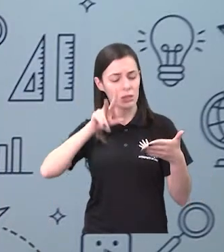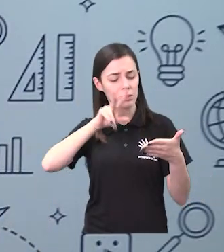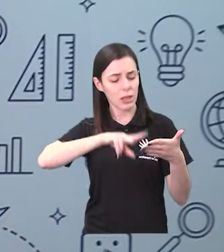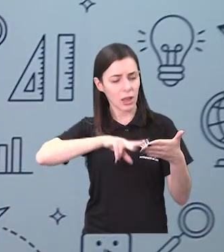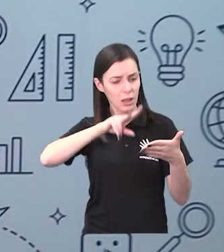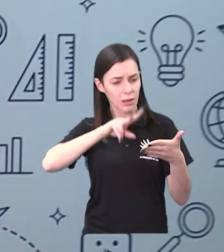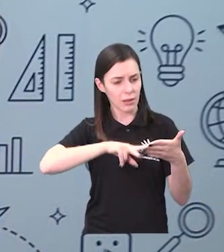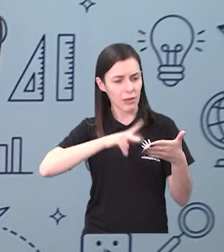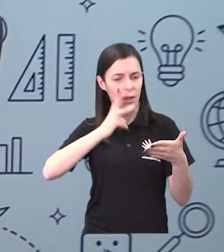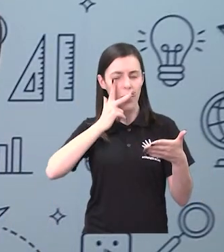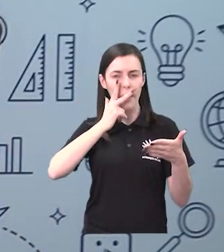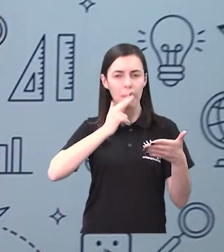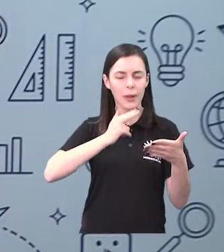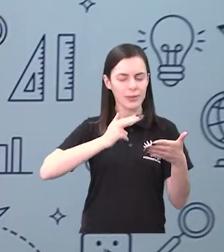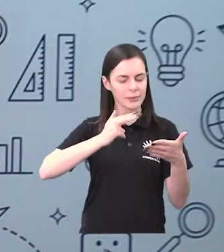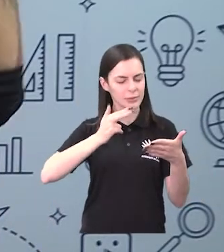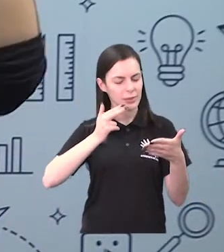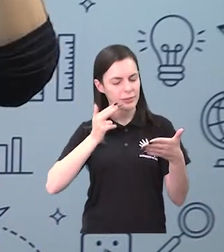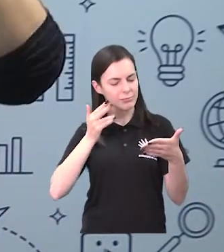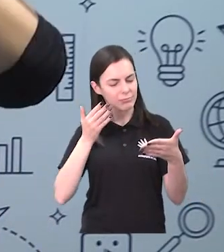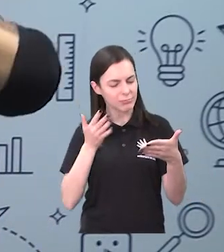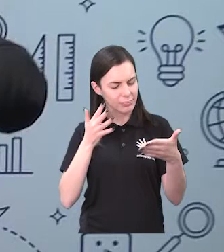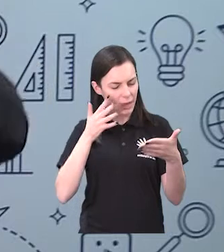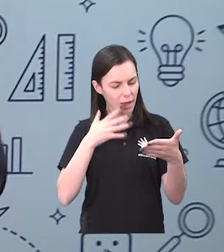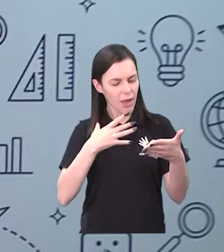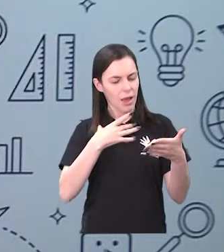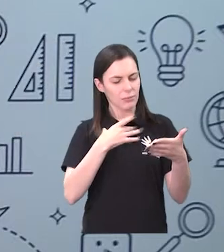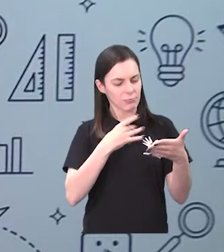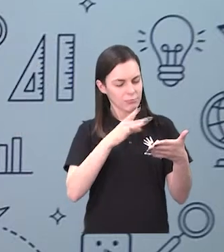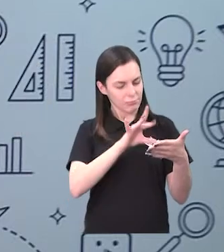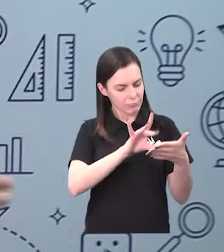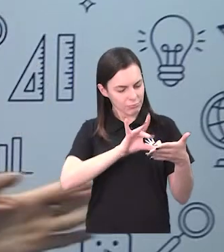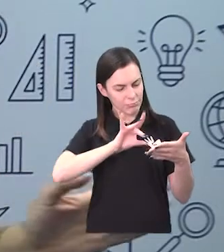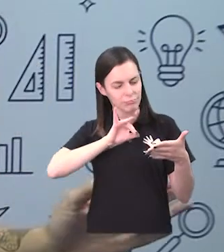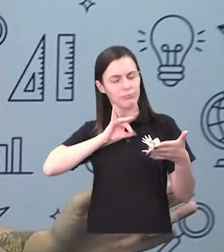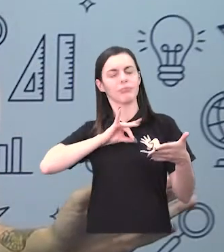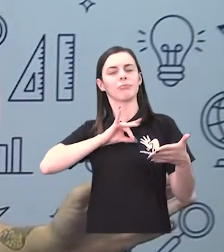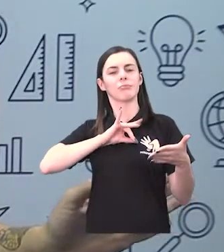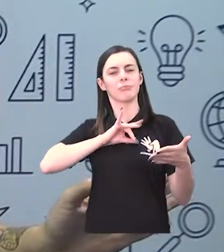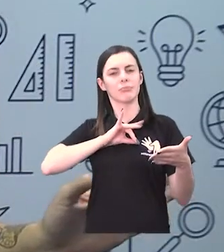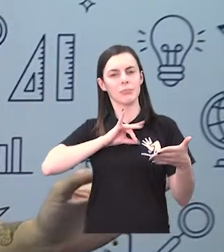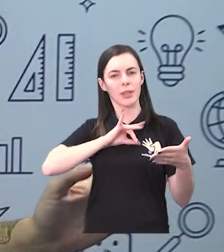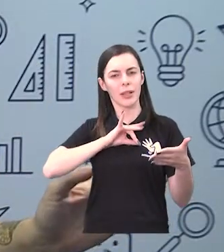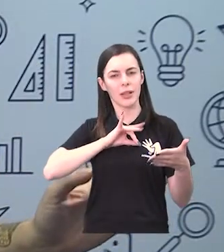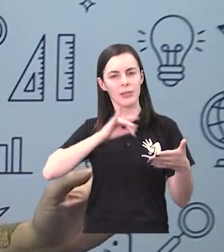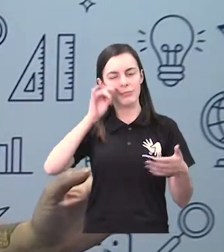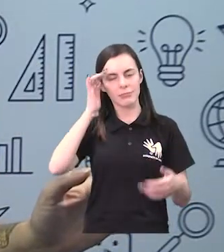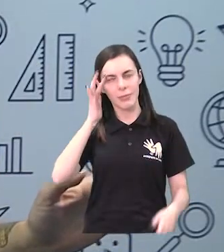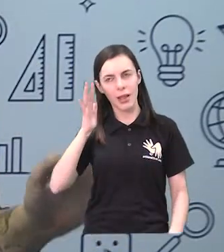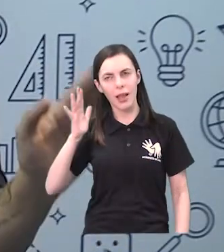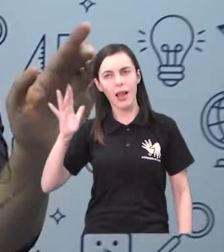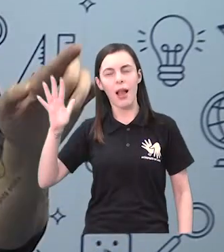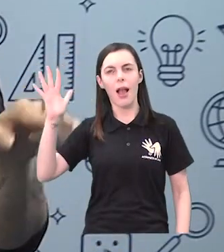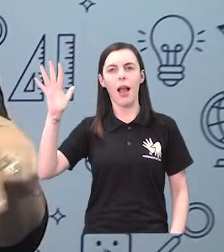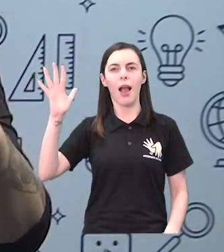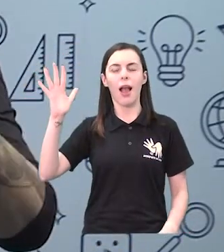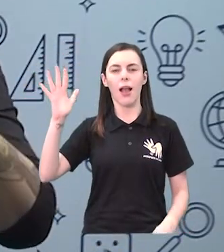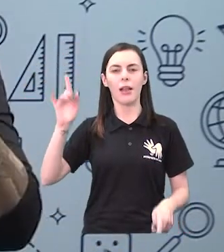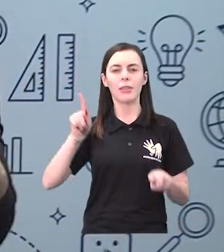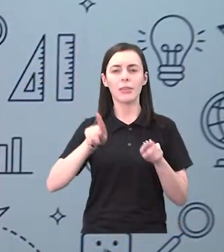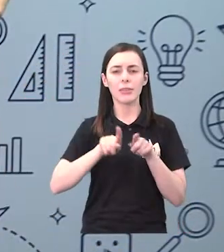nós podemos invadir esse mundo de encantamento de magia mas também podemos